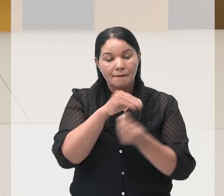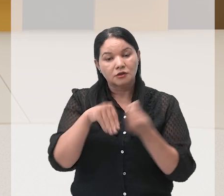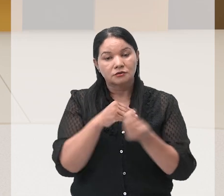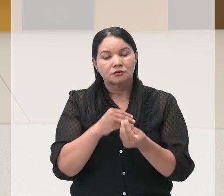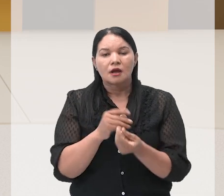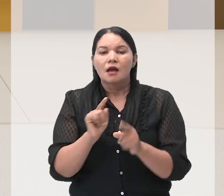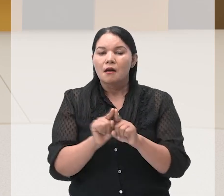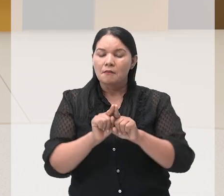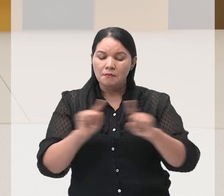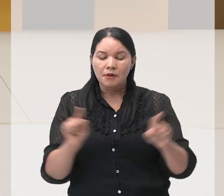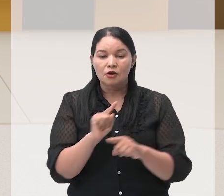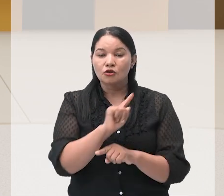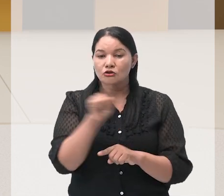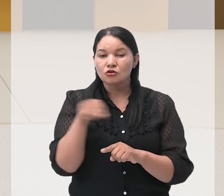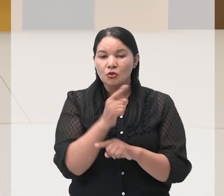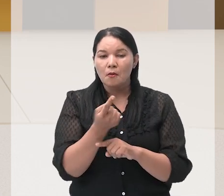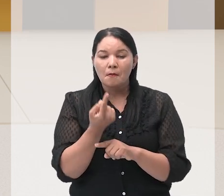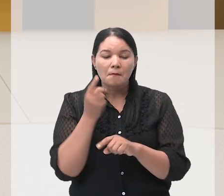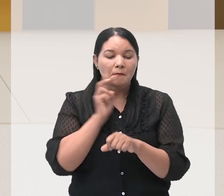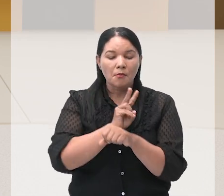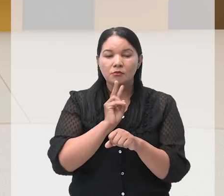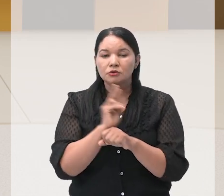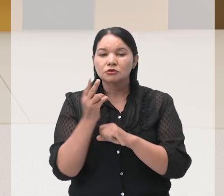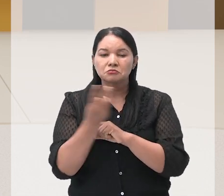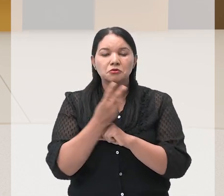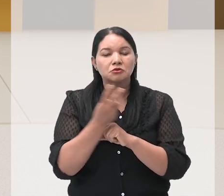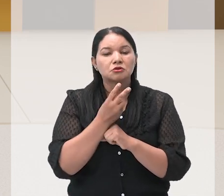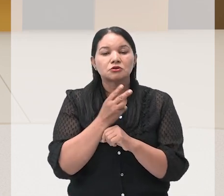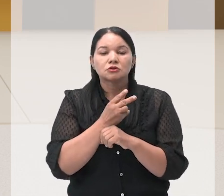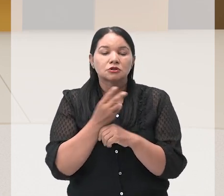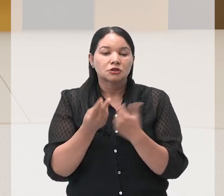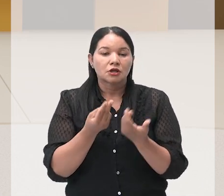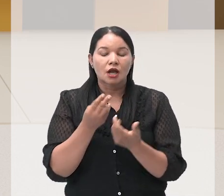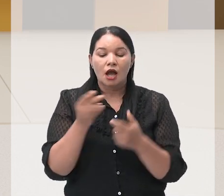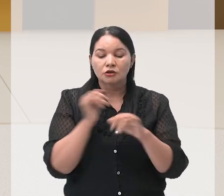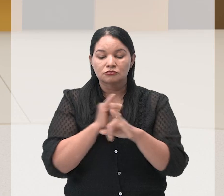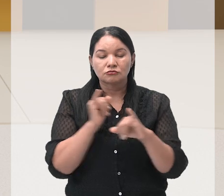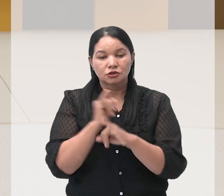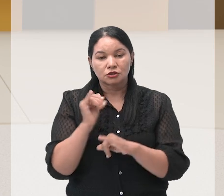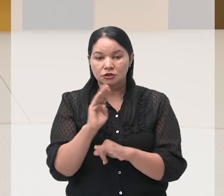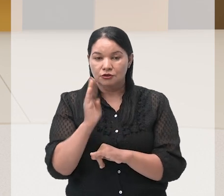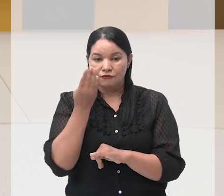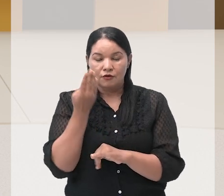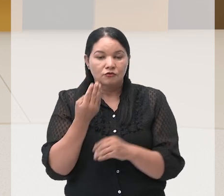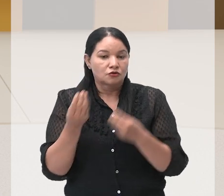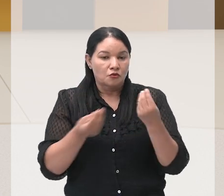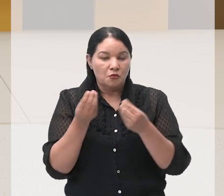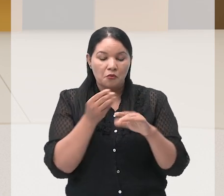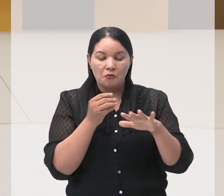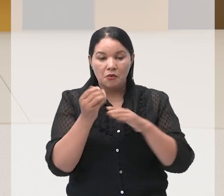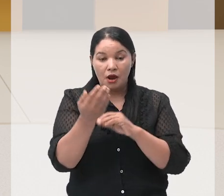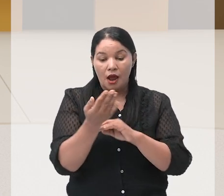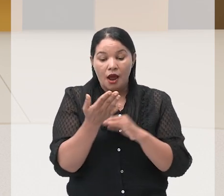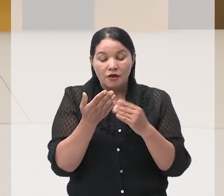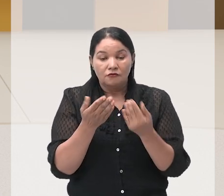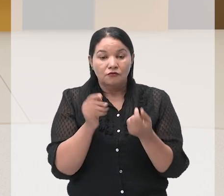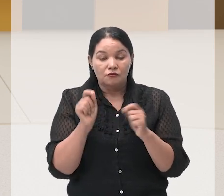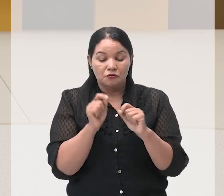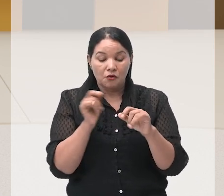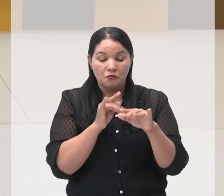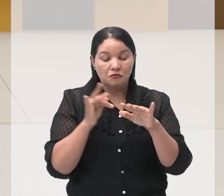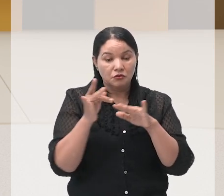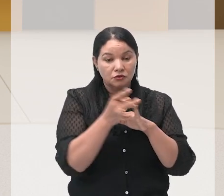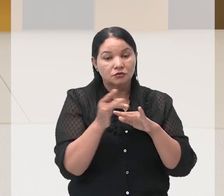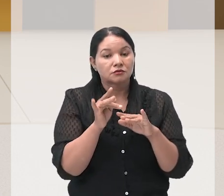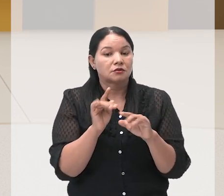redes sociais? Primeiro, desconfie de títulos sensacionalistas. Vamos relembrar